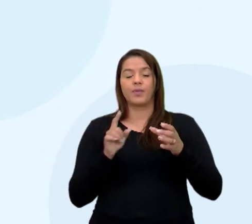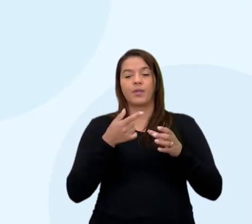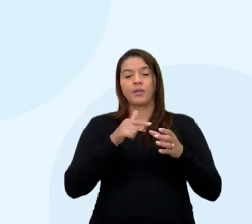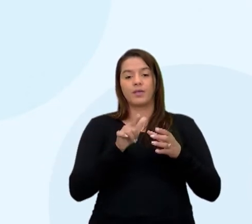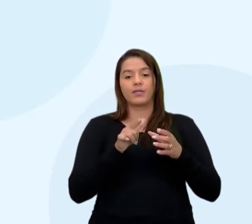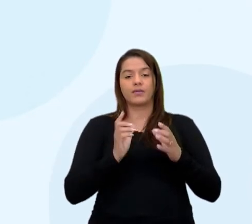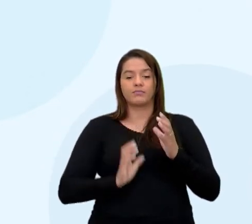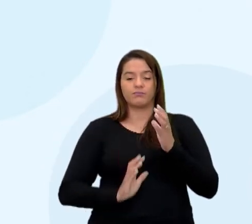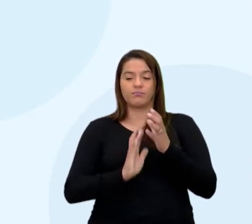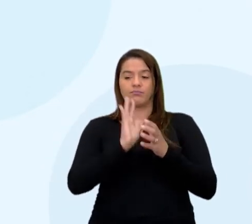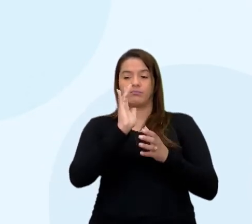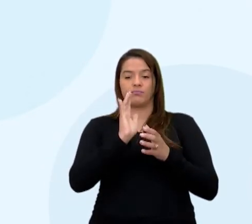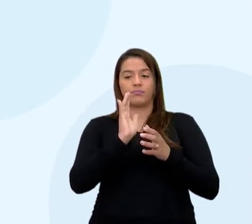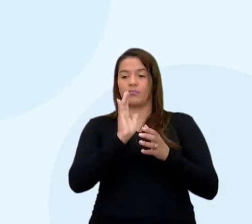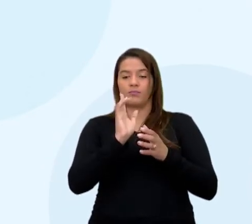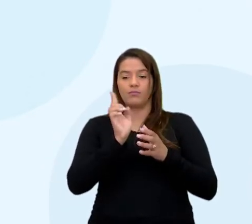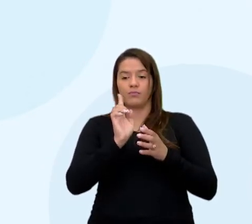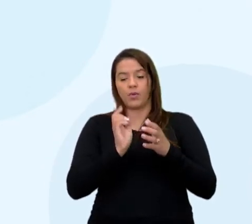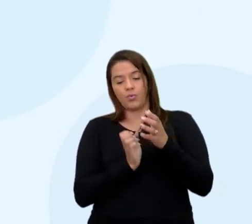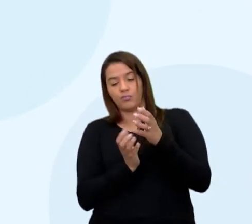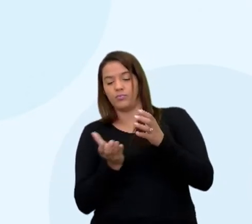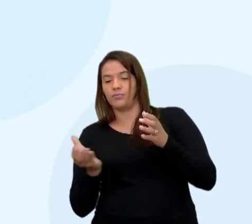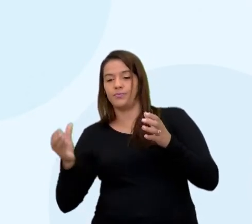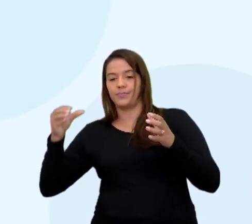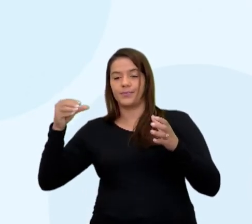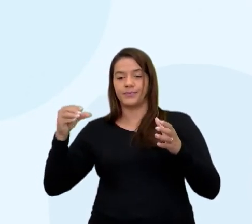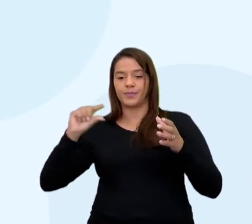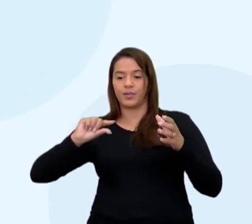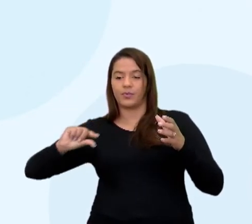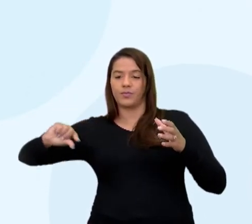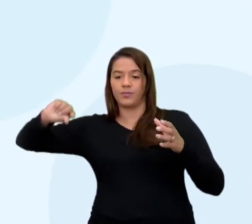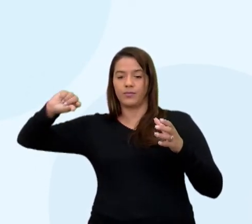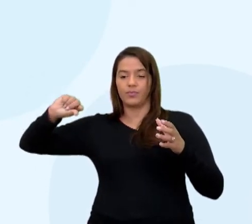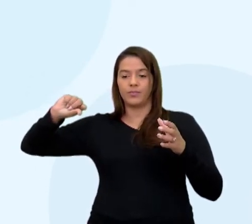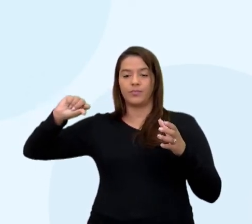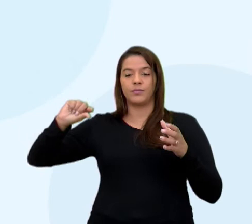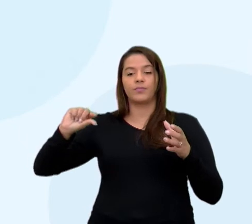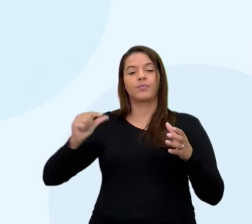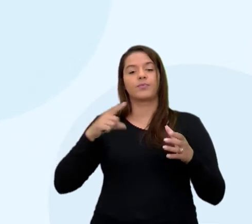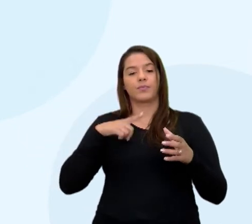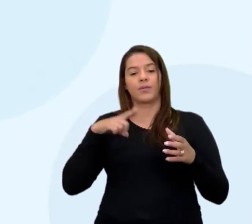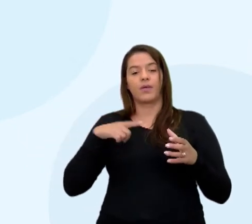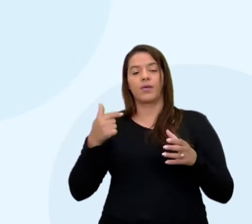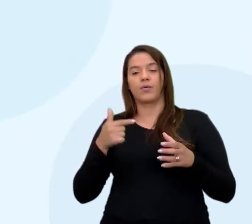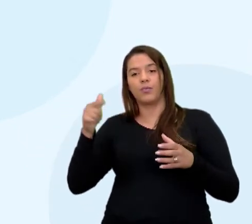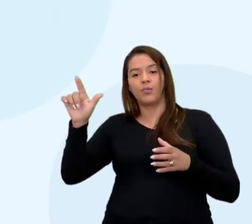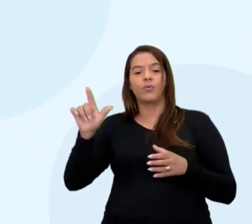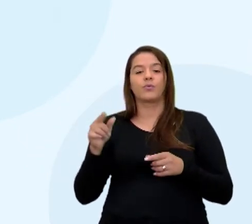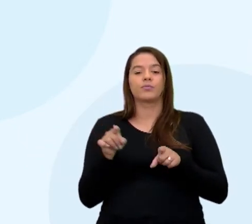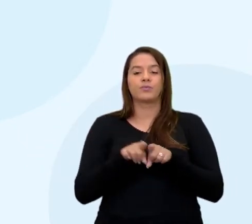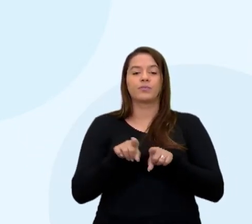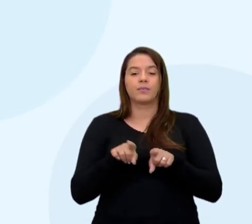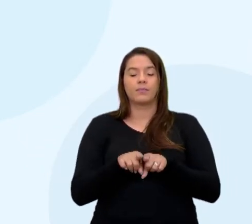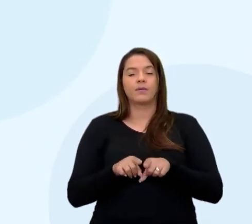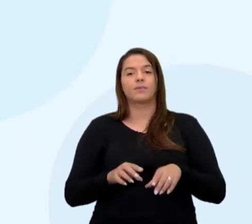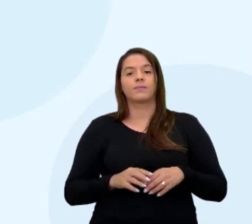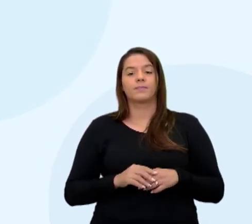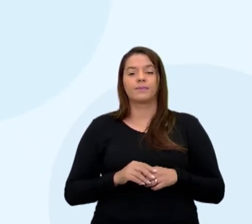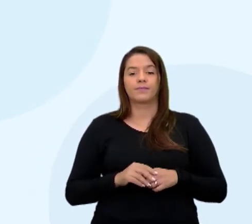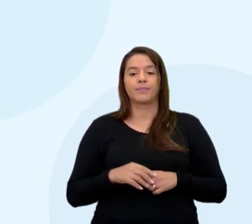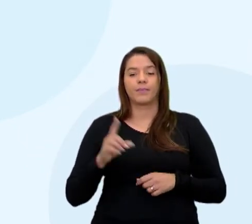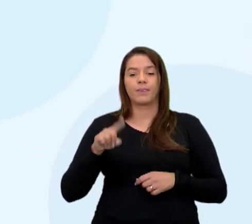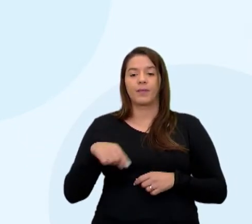a lava não sai nele, né? Aí o 12 é o fluxo das lavas, né, que vão sendo expelidas para o exterior do vulcão, né?